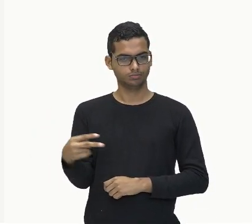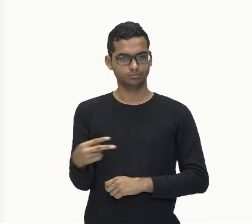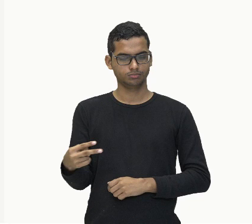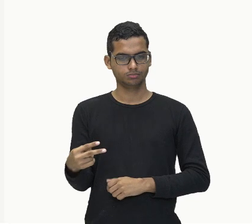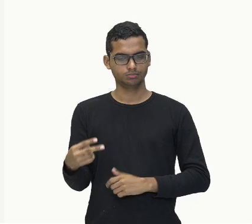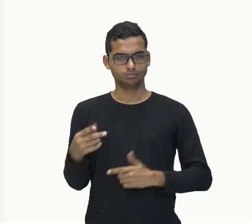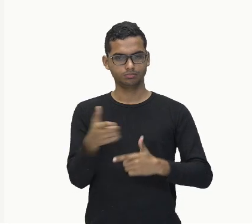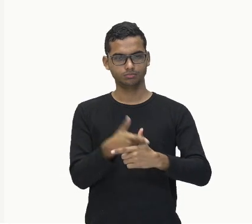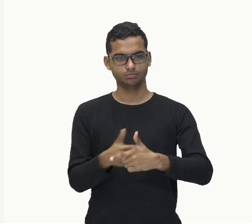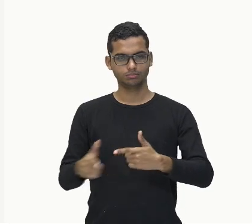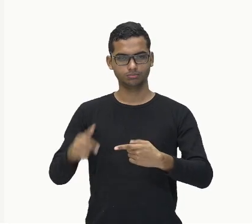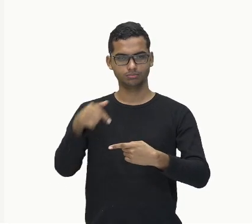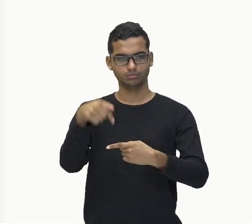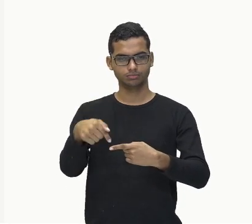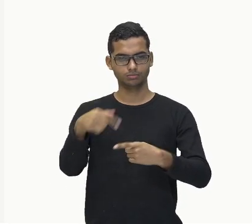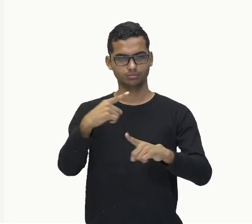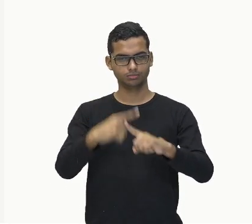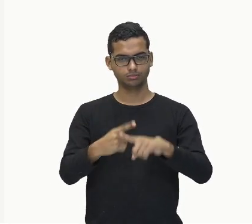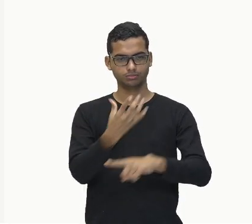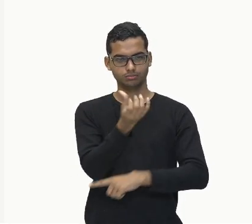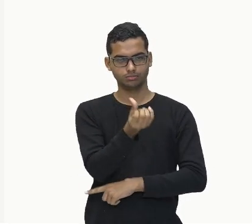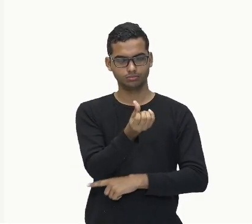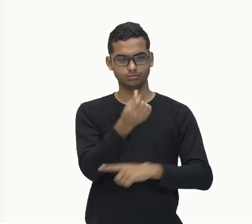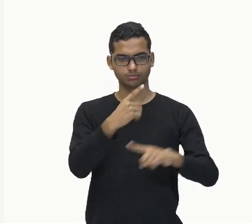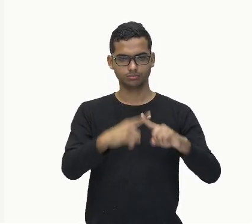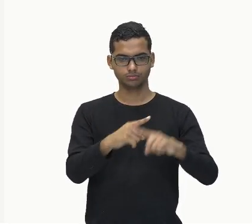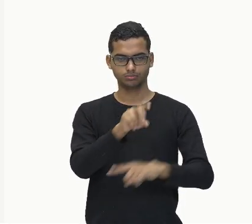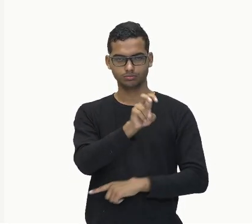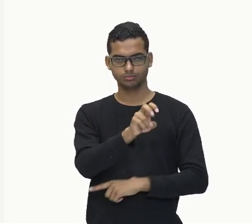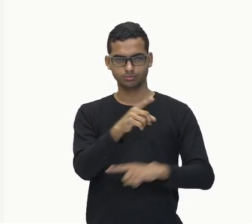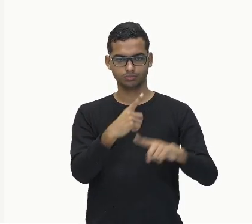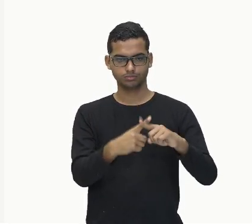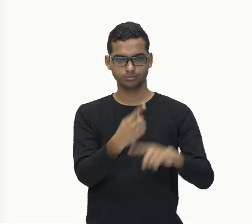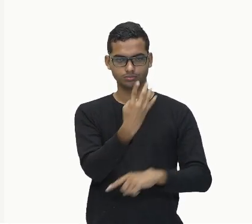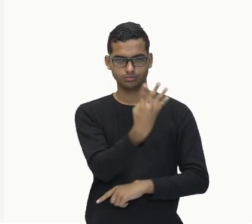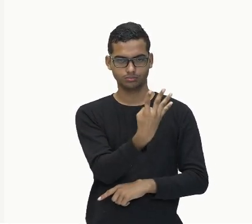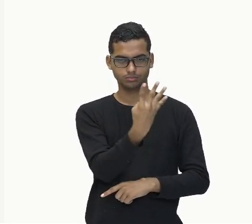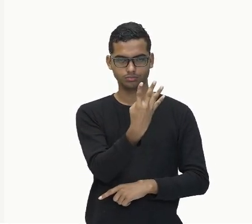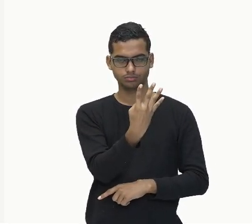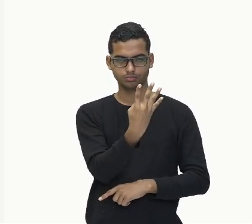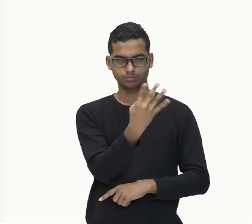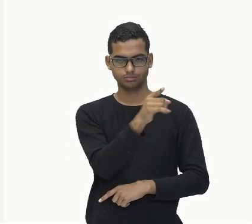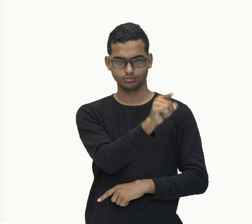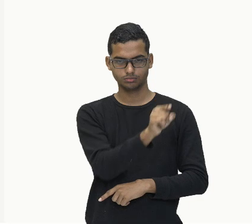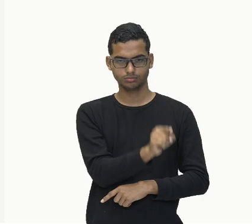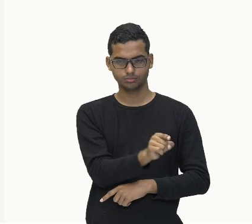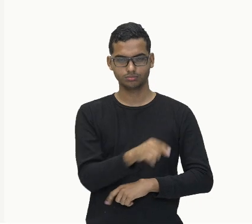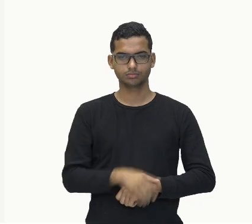7 vezes 6 vezes 5 vezes 4 fatorial,